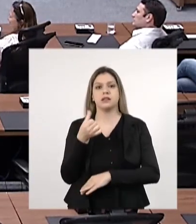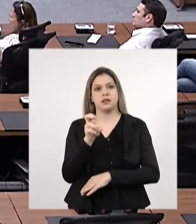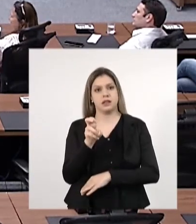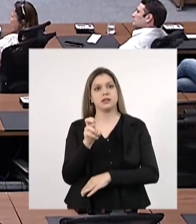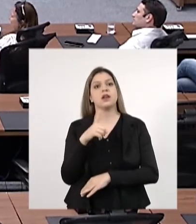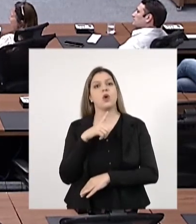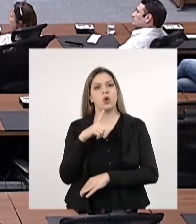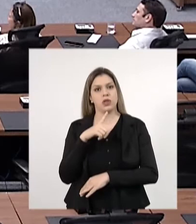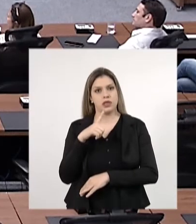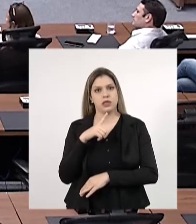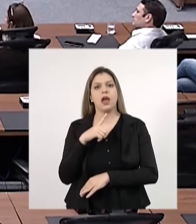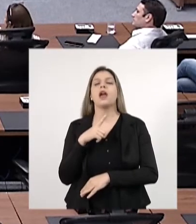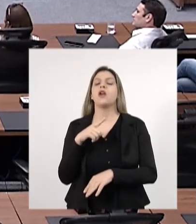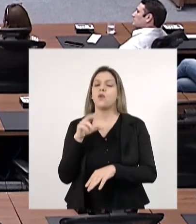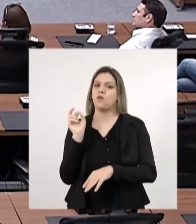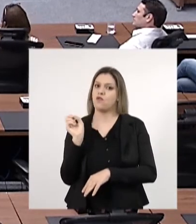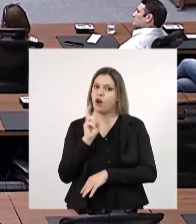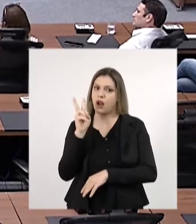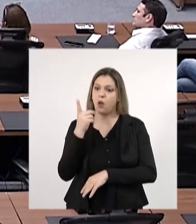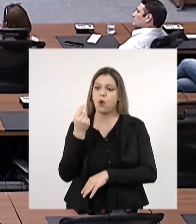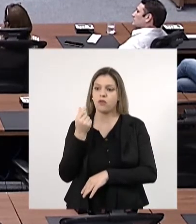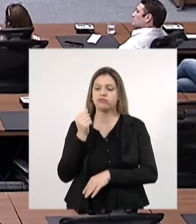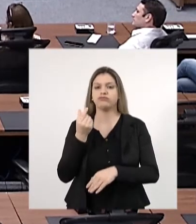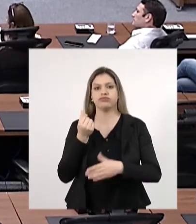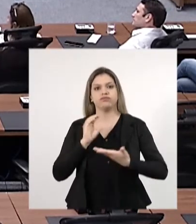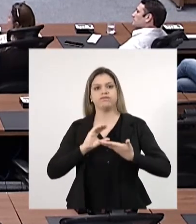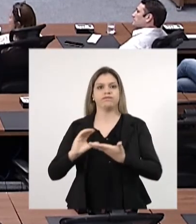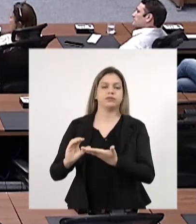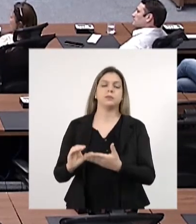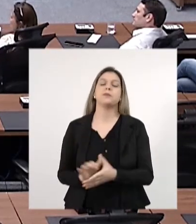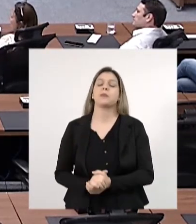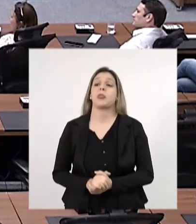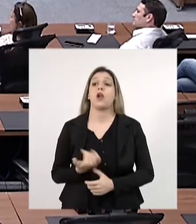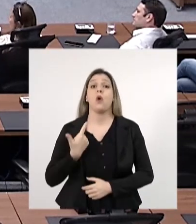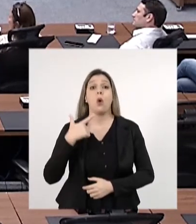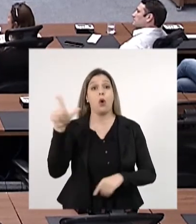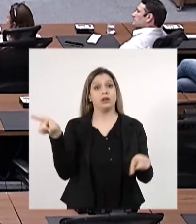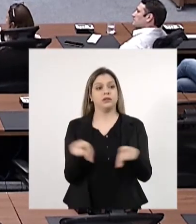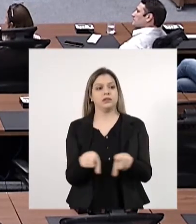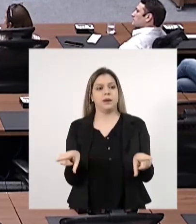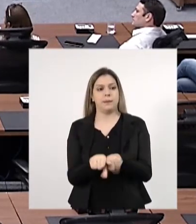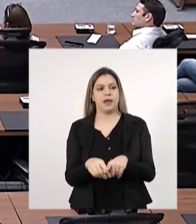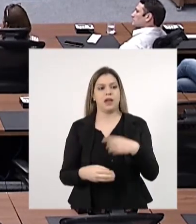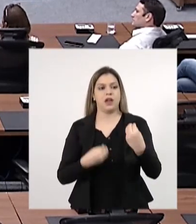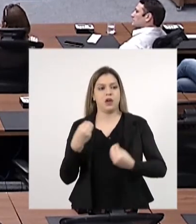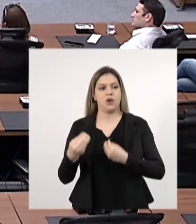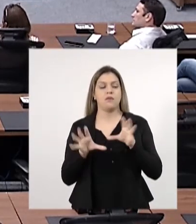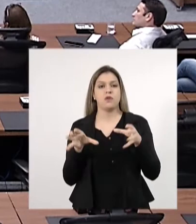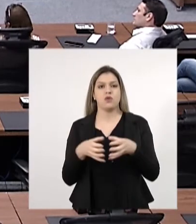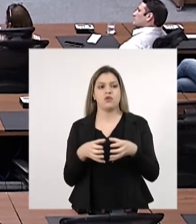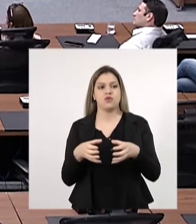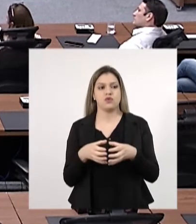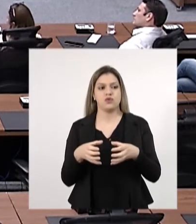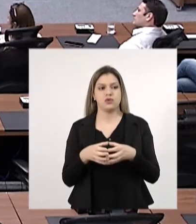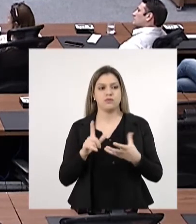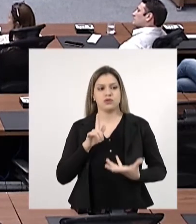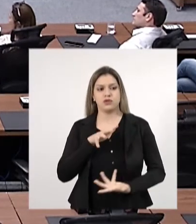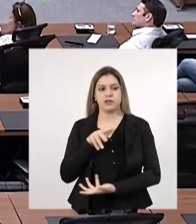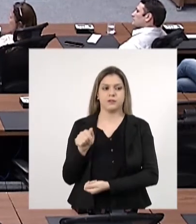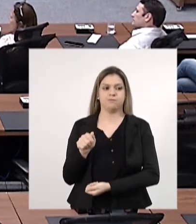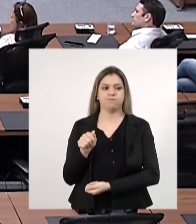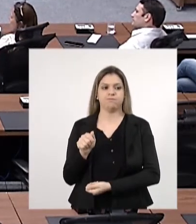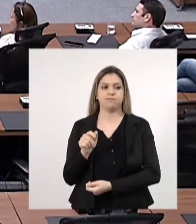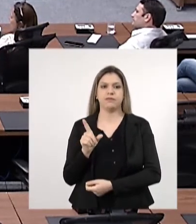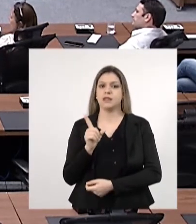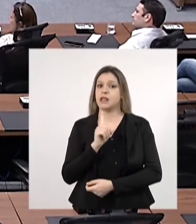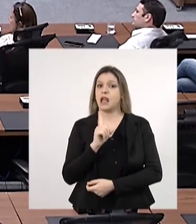valor repassado. Outra situação também, classificação geográfica. O Ministério da Saúde não vai considerar